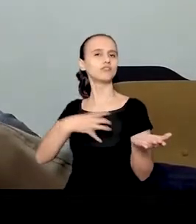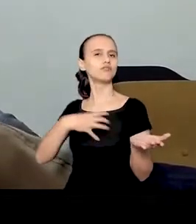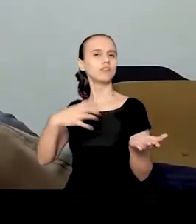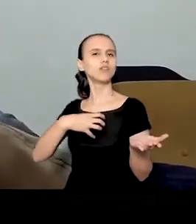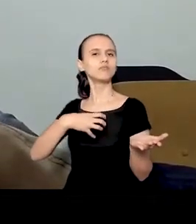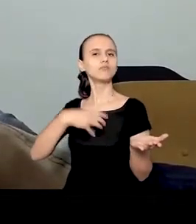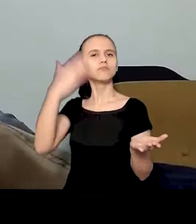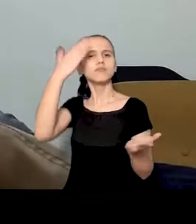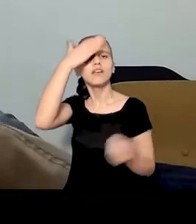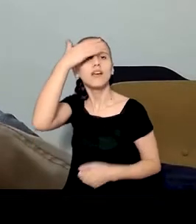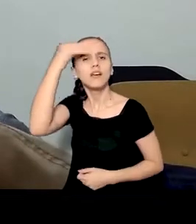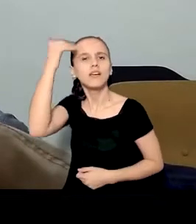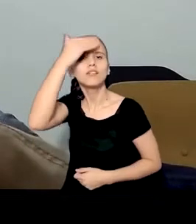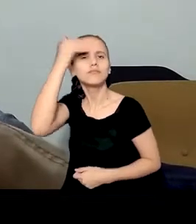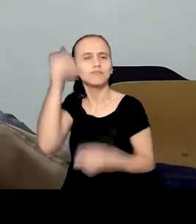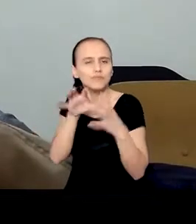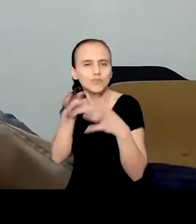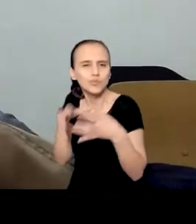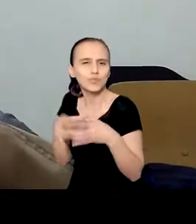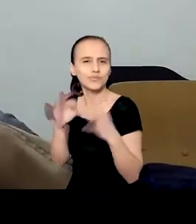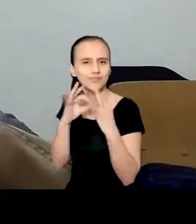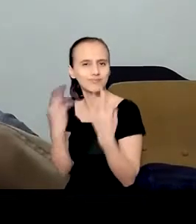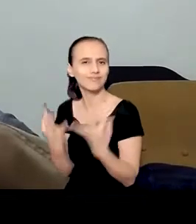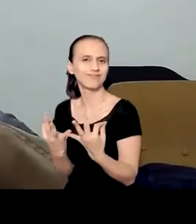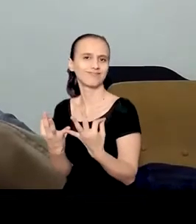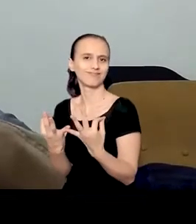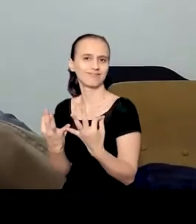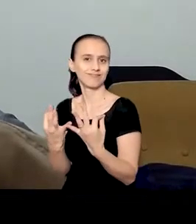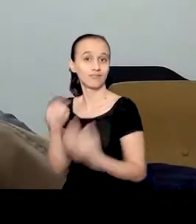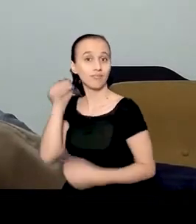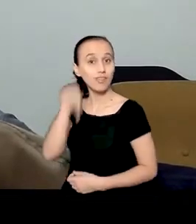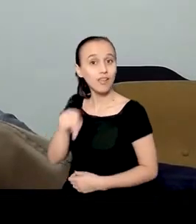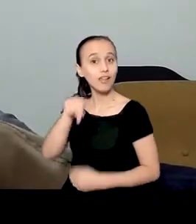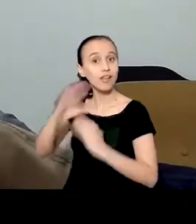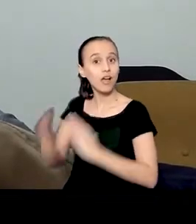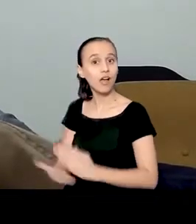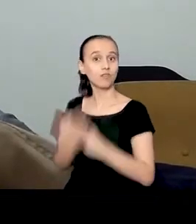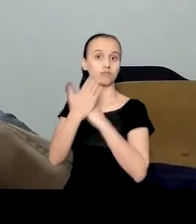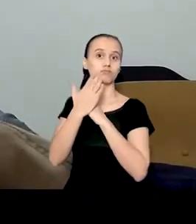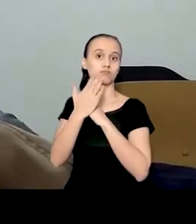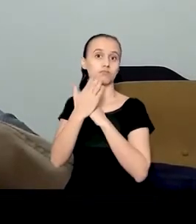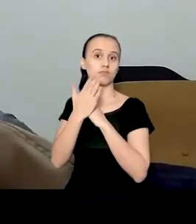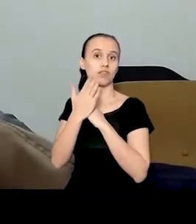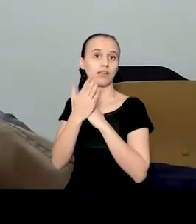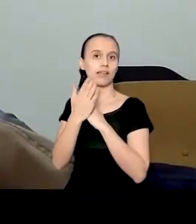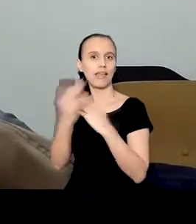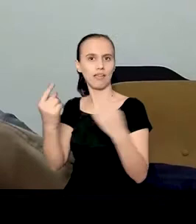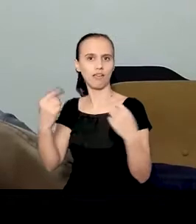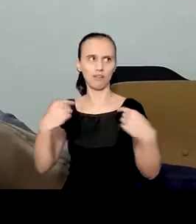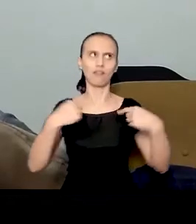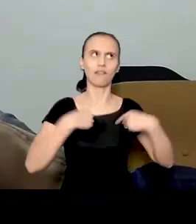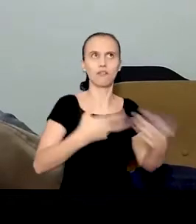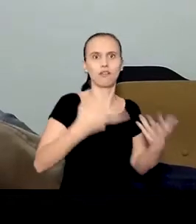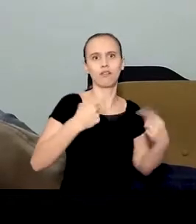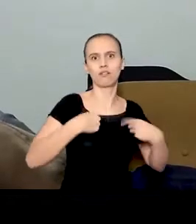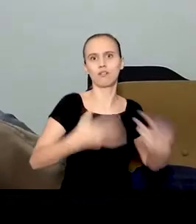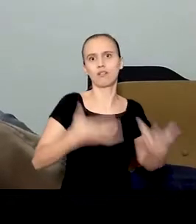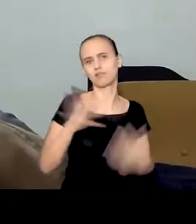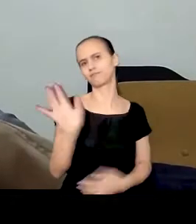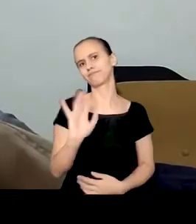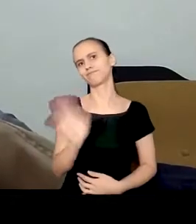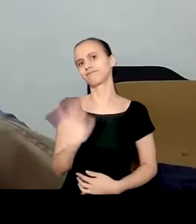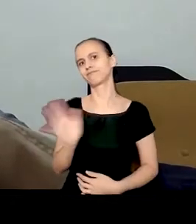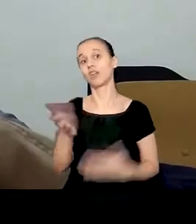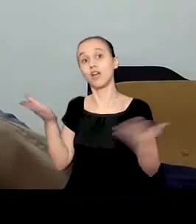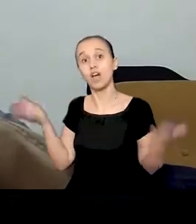sentimento. Então, de uma afetividade. Essa afetividade, ela permite ao indivíduo ampliar aquele eu quero